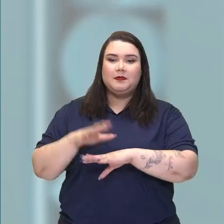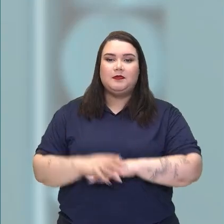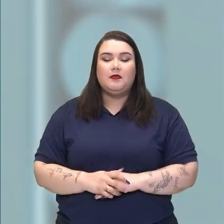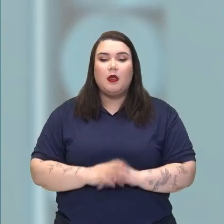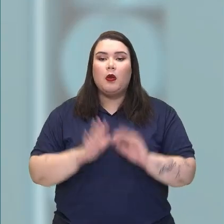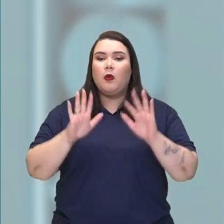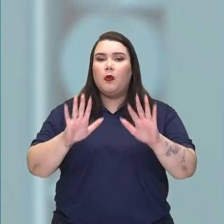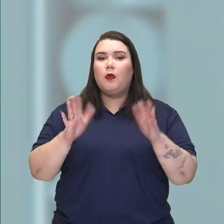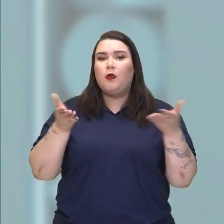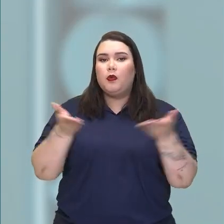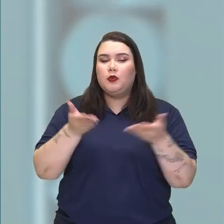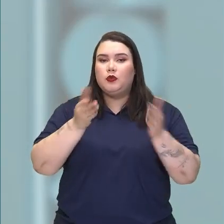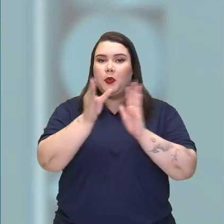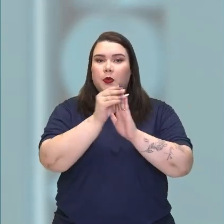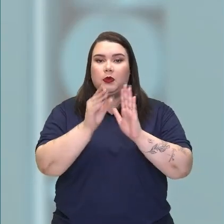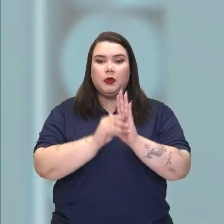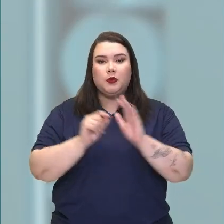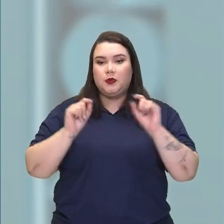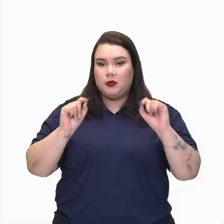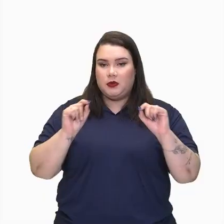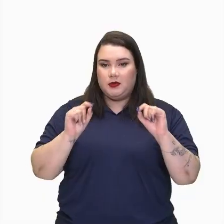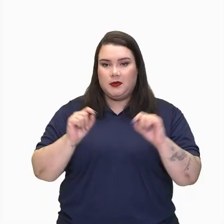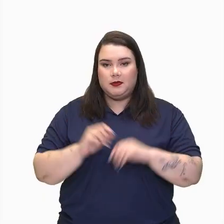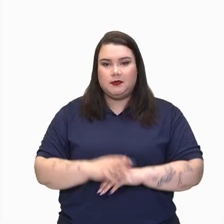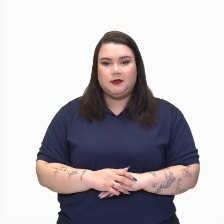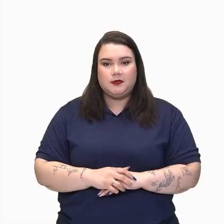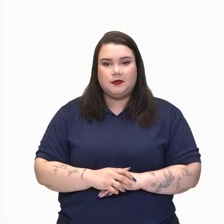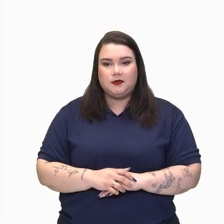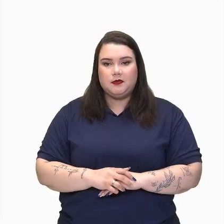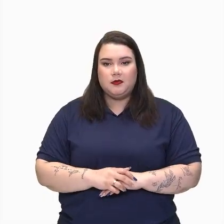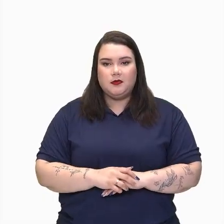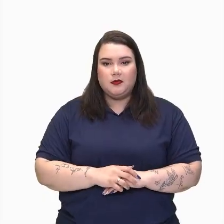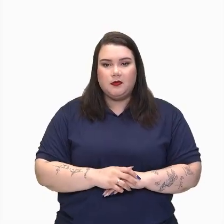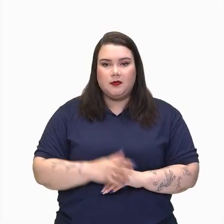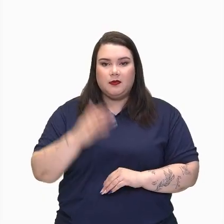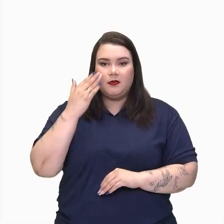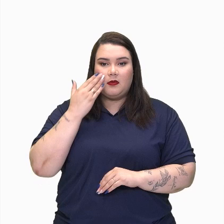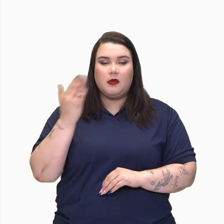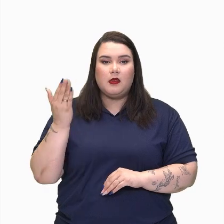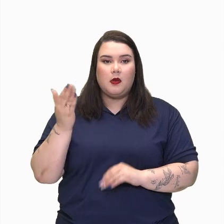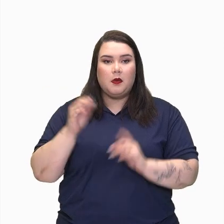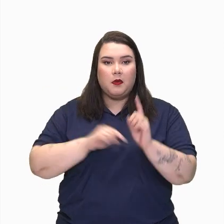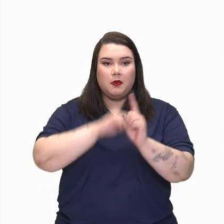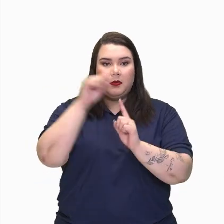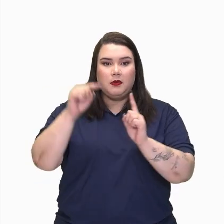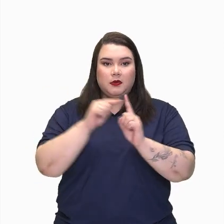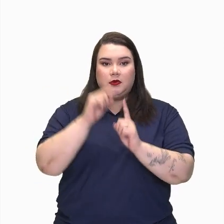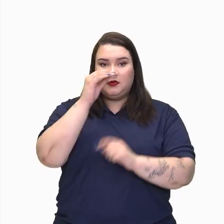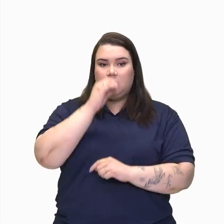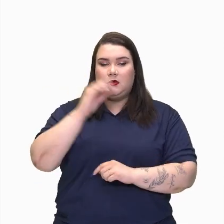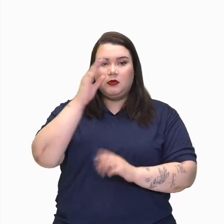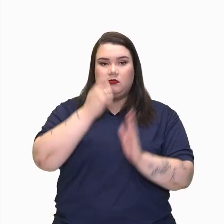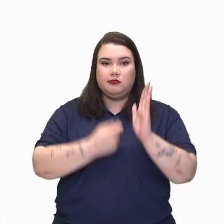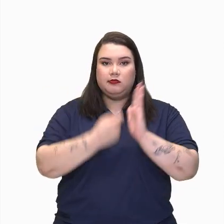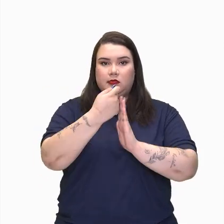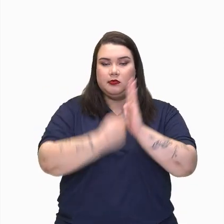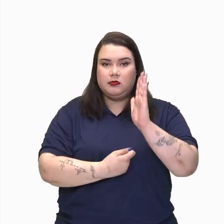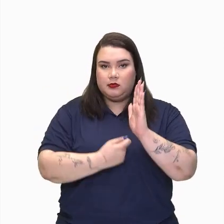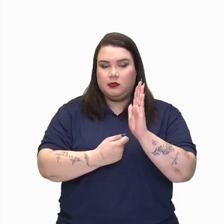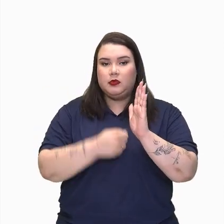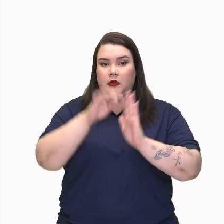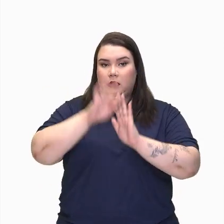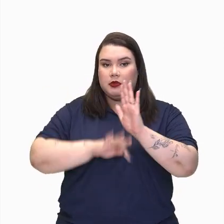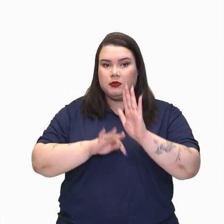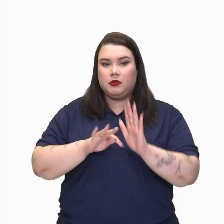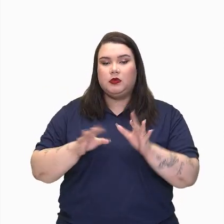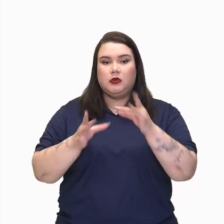Afinal, professora, o que nós vamos estudar nesta aula? Acompanhem comigo. Então, nós temos como objeto de conhecimento dissertação escolar e